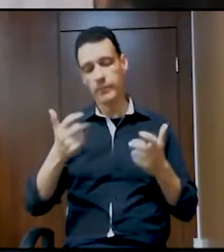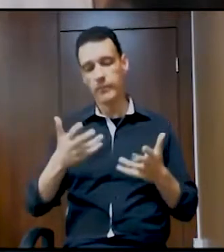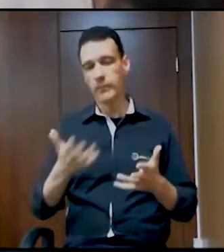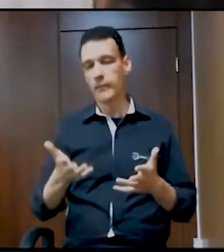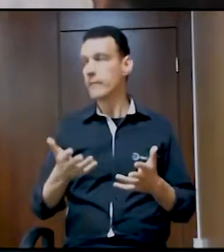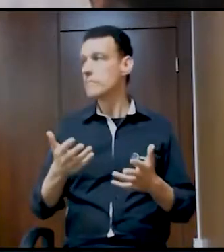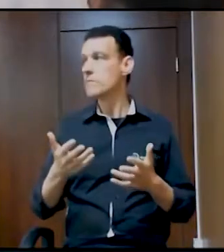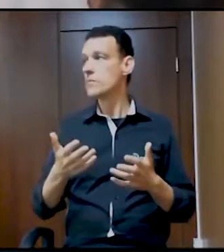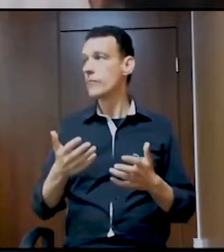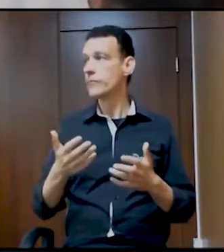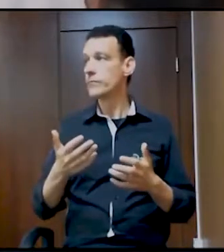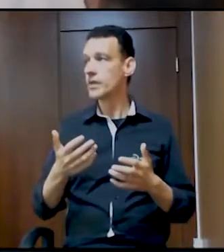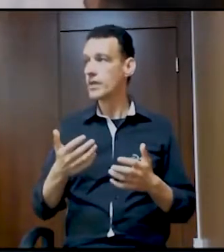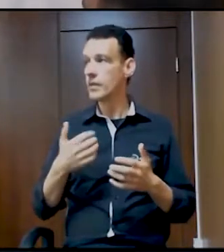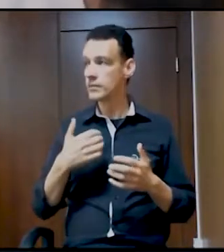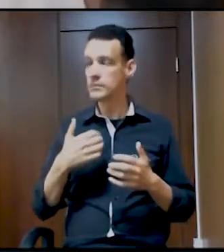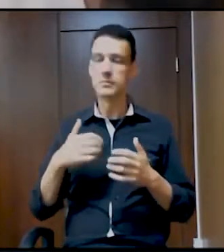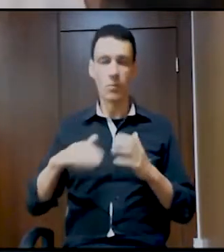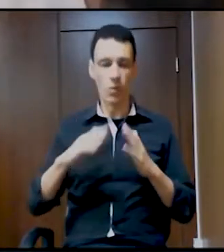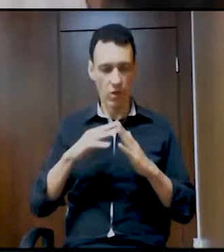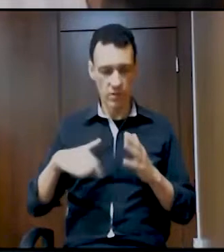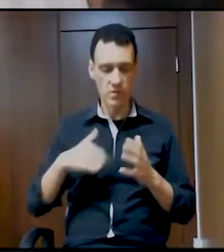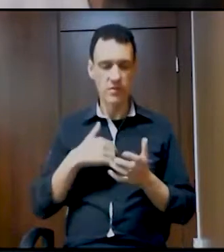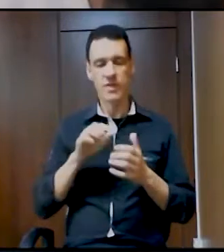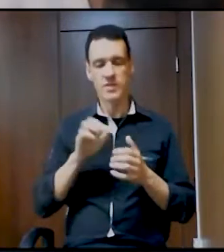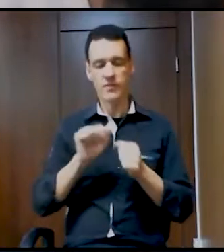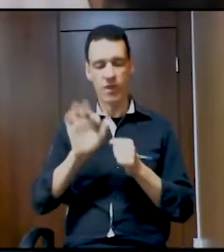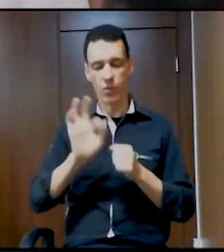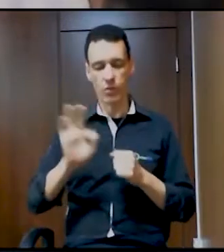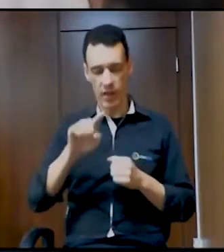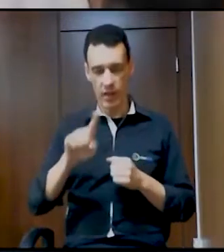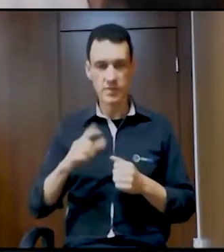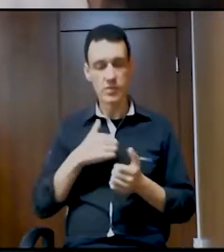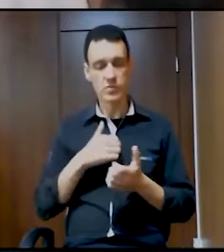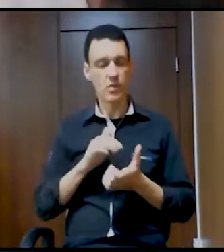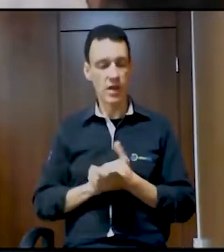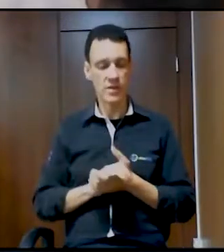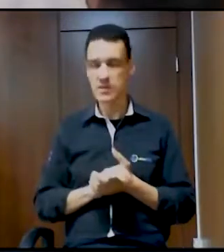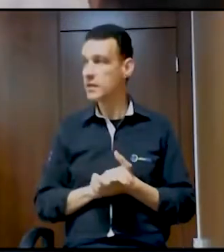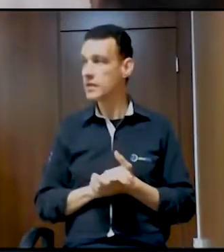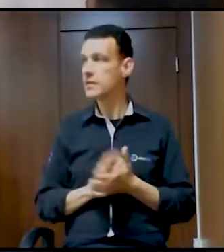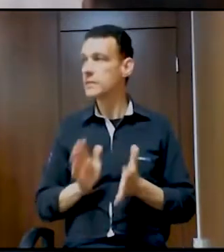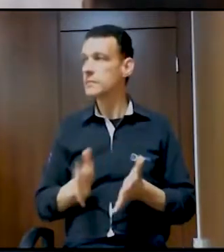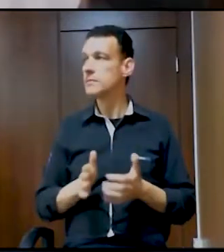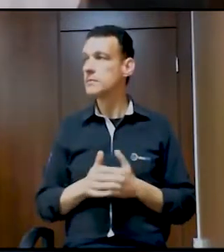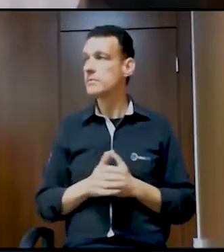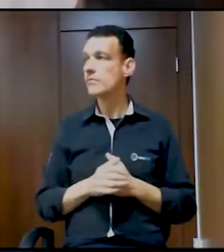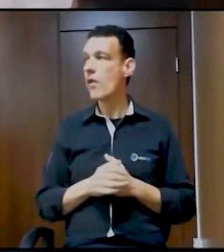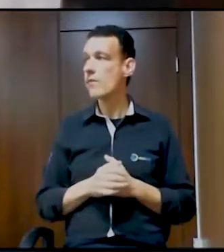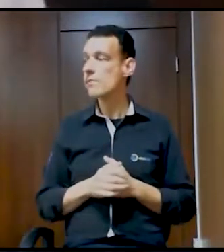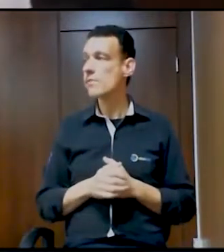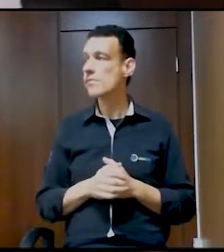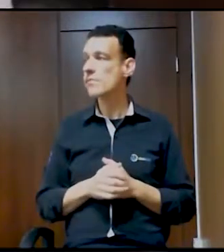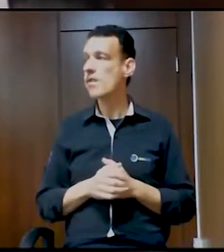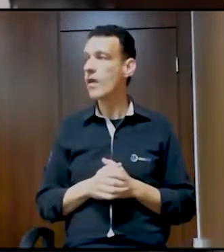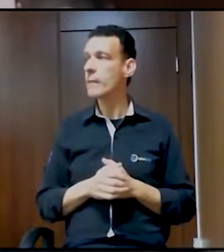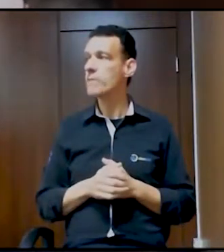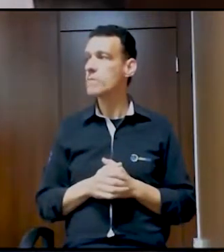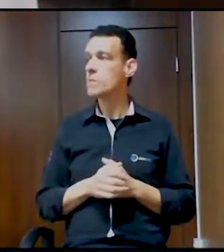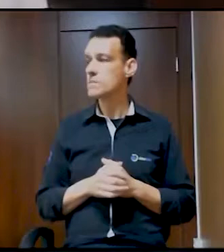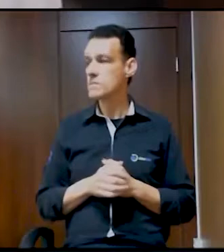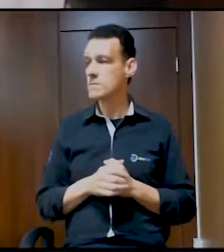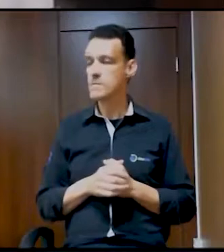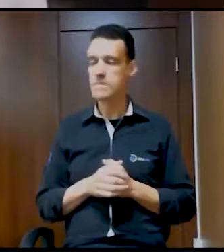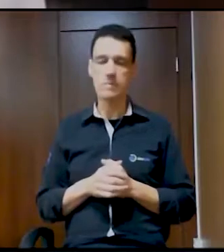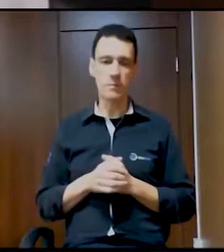moro nessa cidade, faço faculdade aqui, sou casada. Não preciso me justificar para ninguém, né? Dessa satisfação da minha vida pessoal